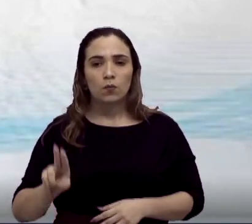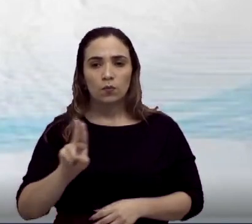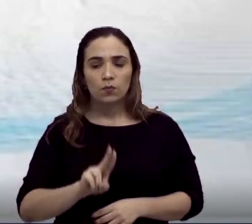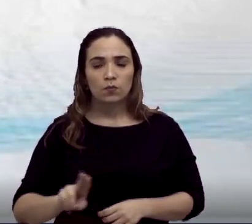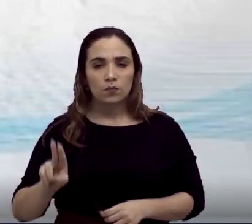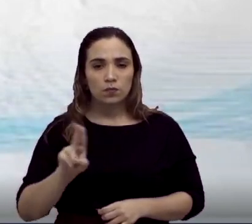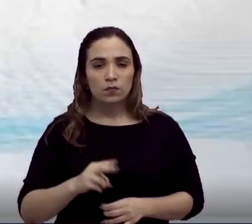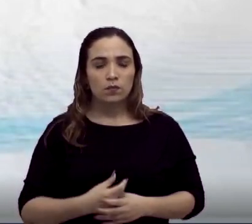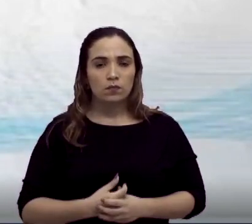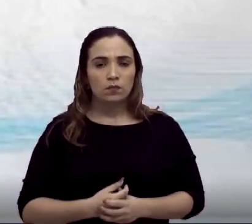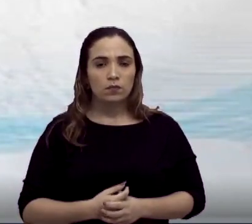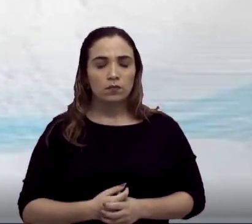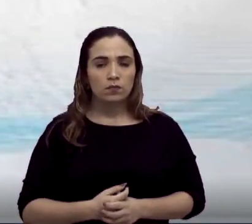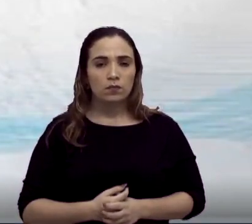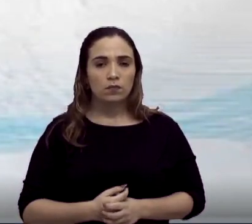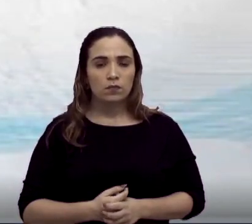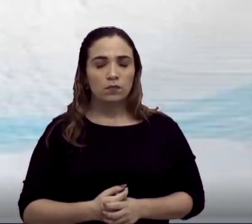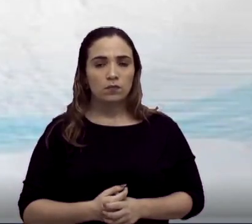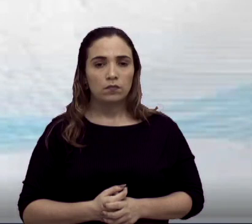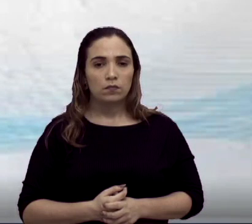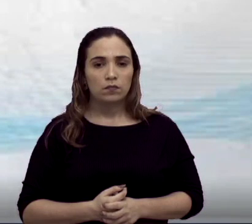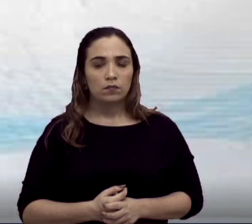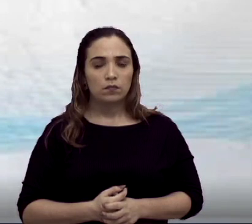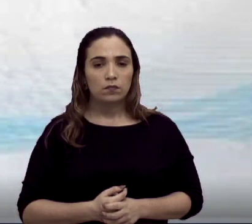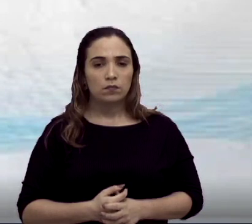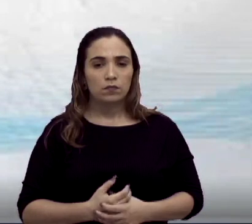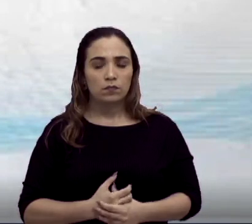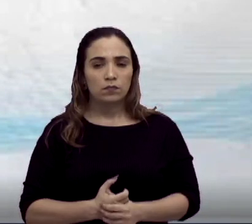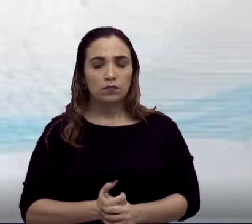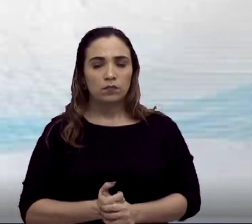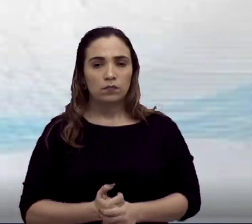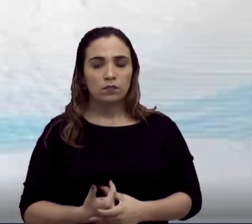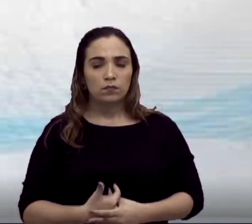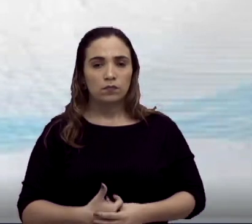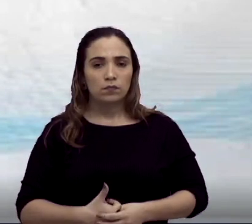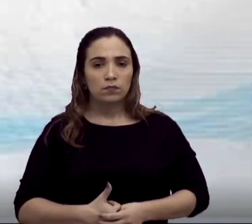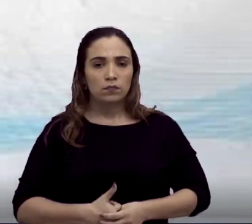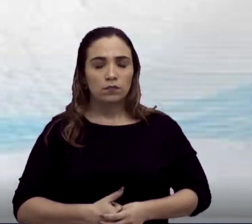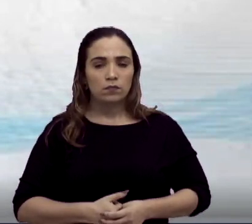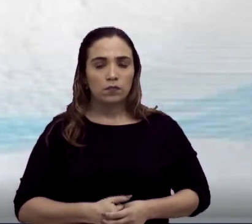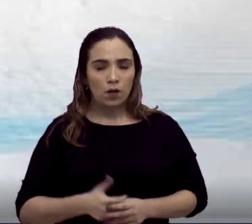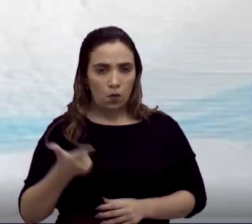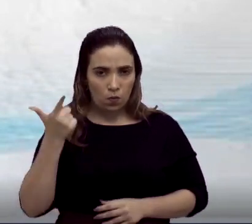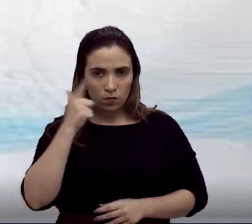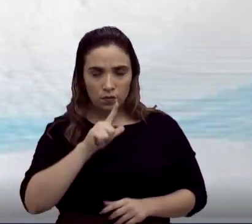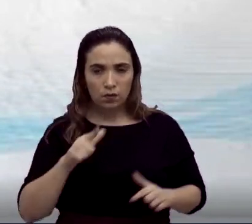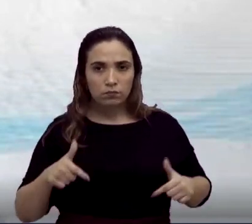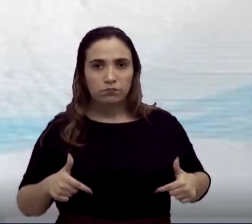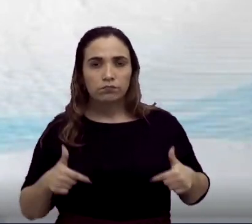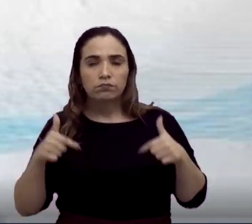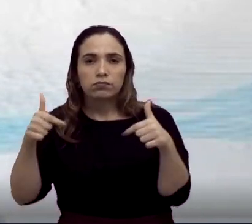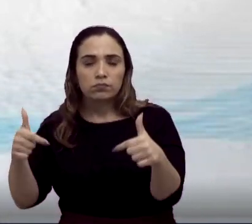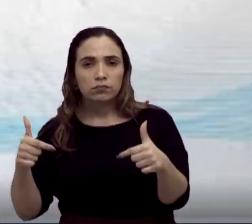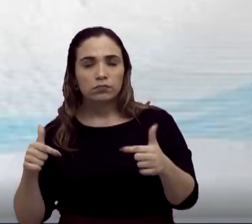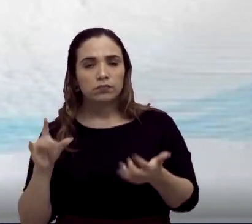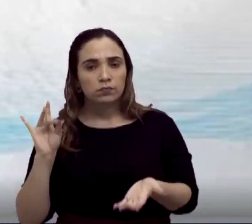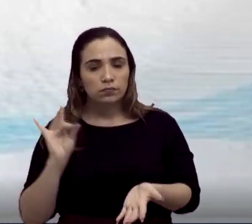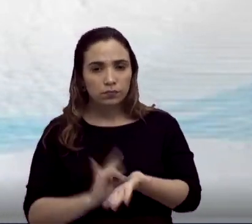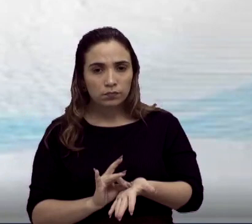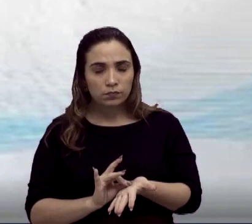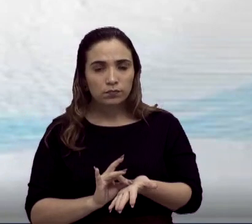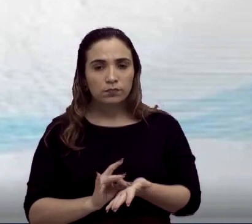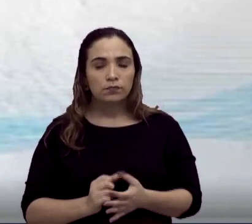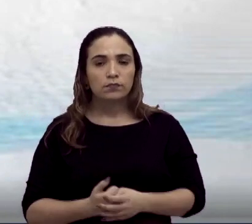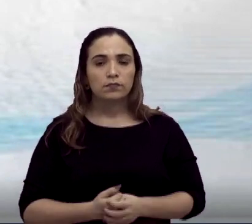utilizadas? E ela gerou o produto ela foi efetiva para aquilo que ela foi prometida lá no